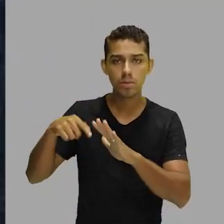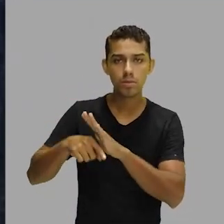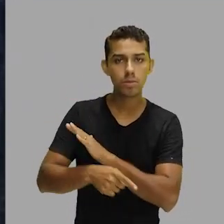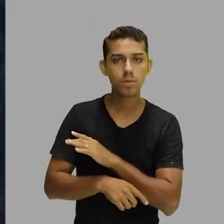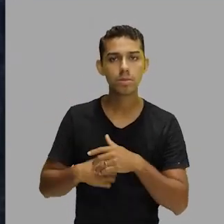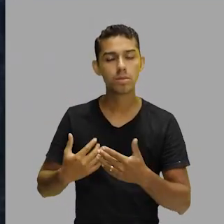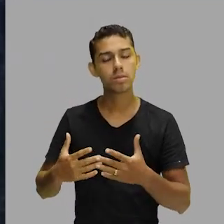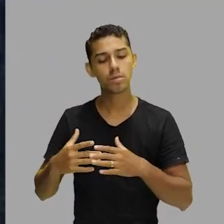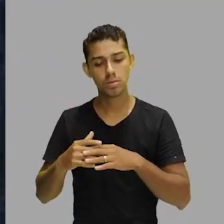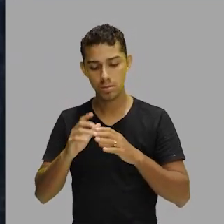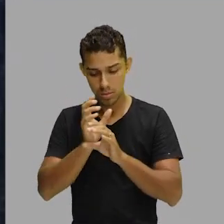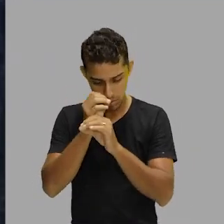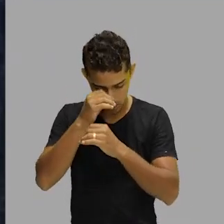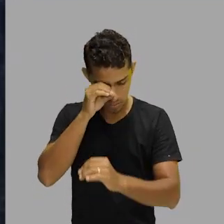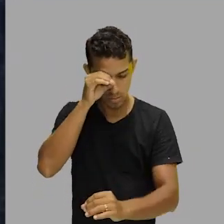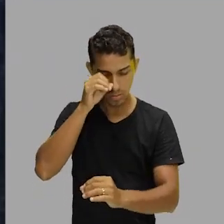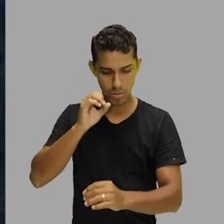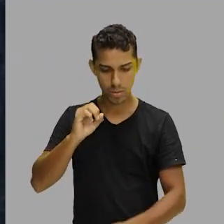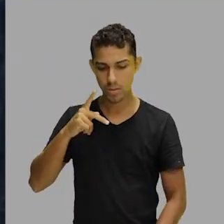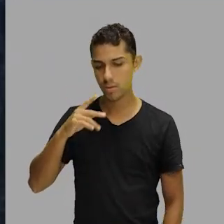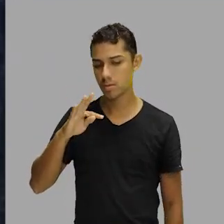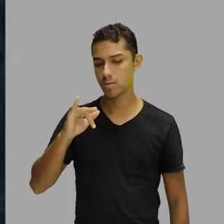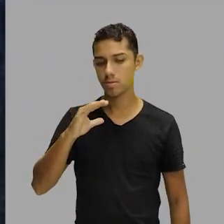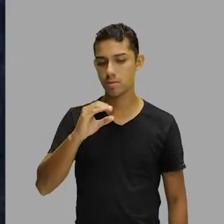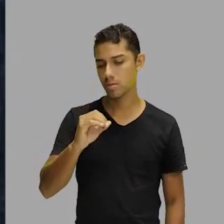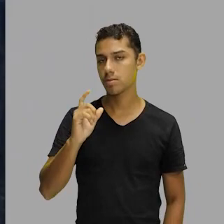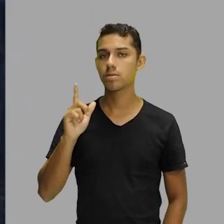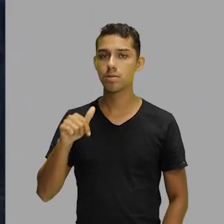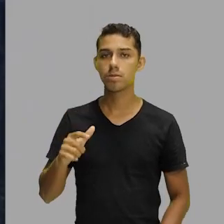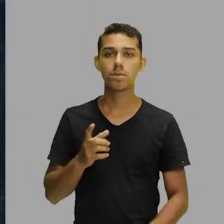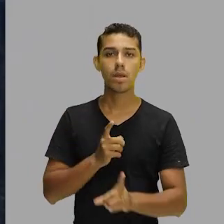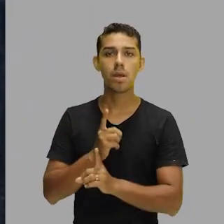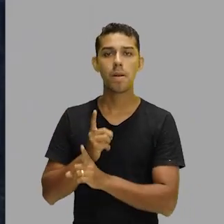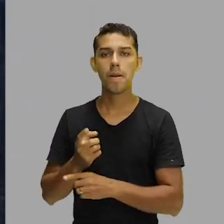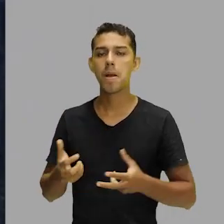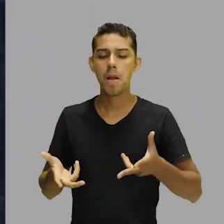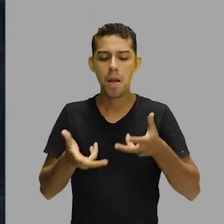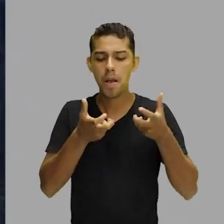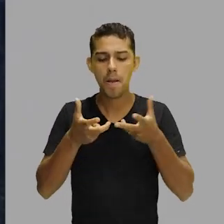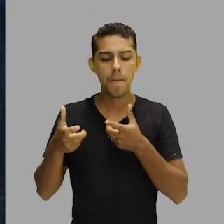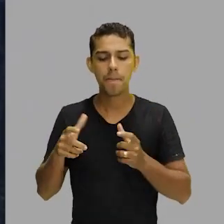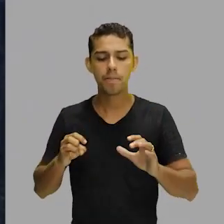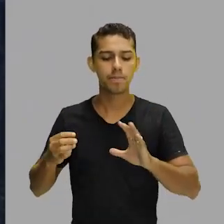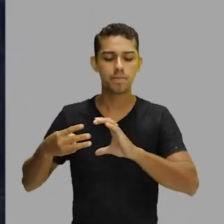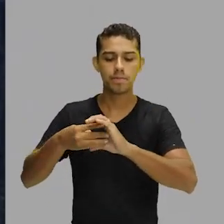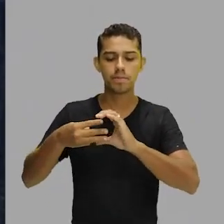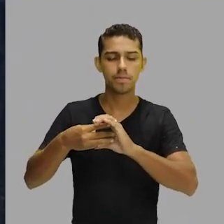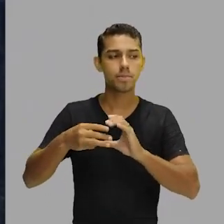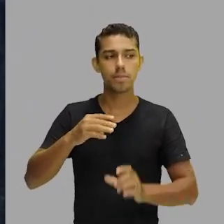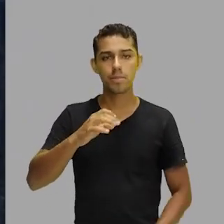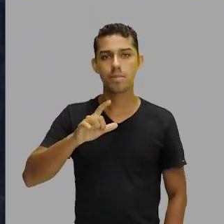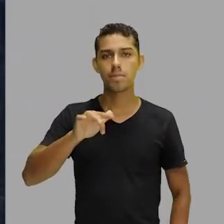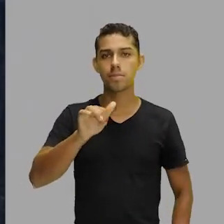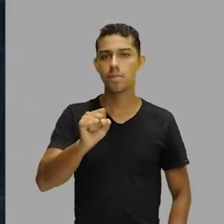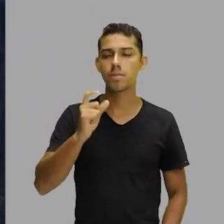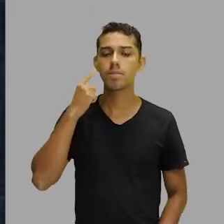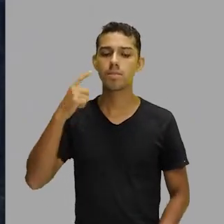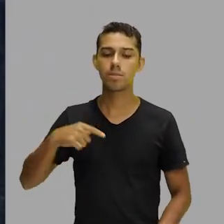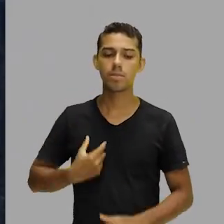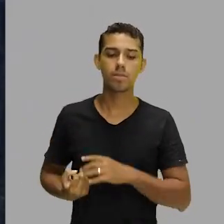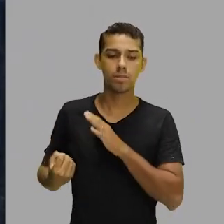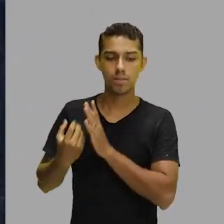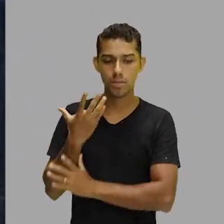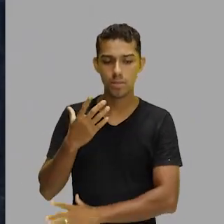do microscópio óptico, percebeu-se que essa célula que forma as